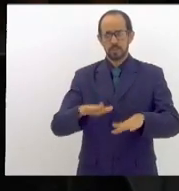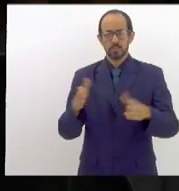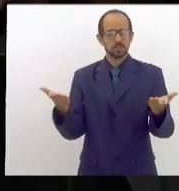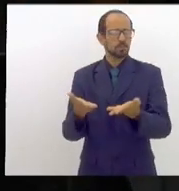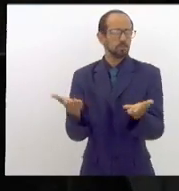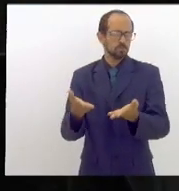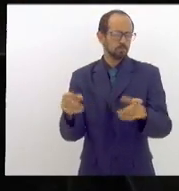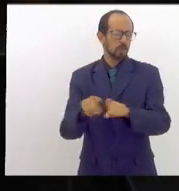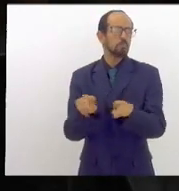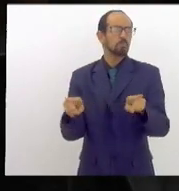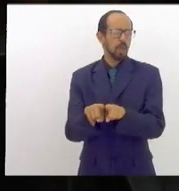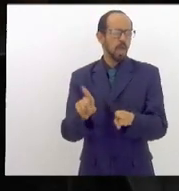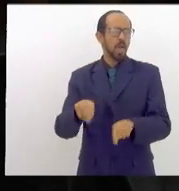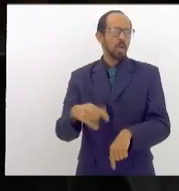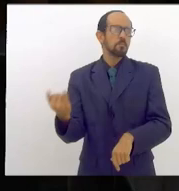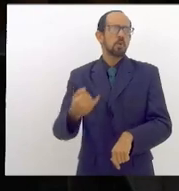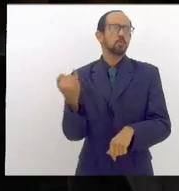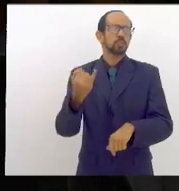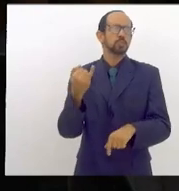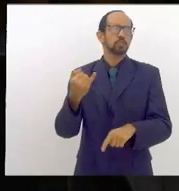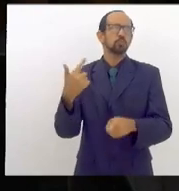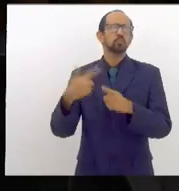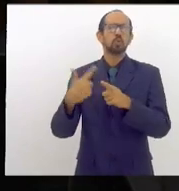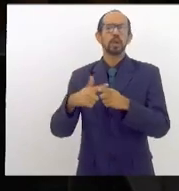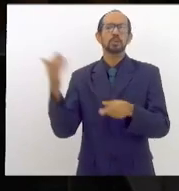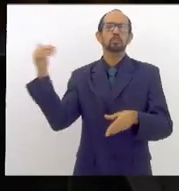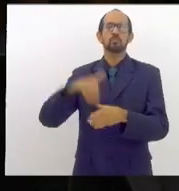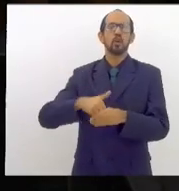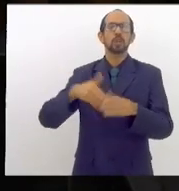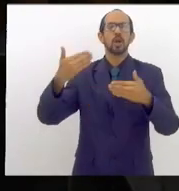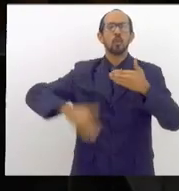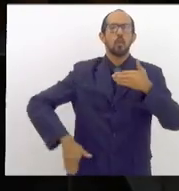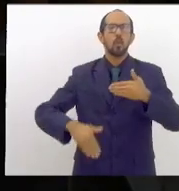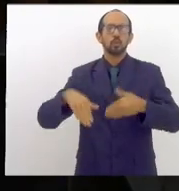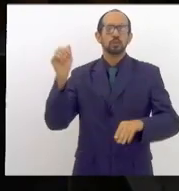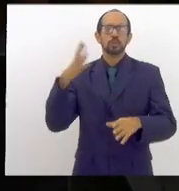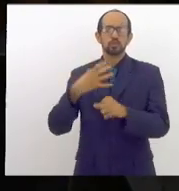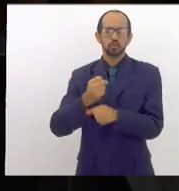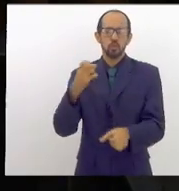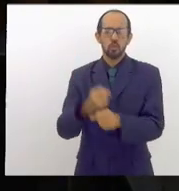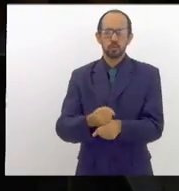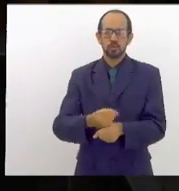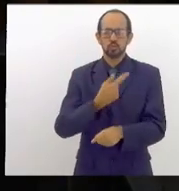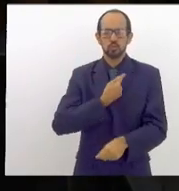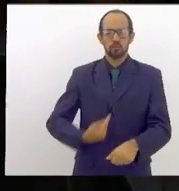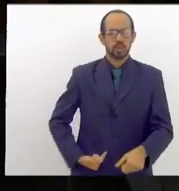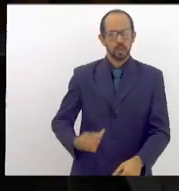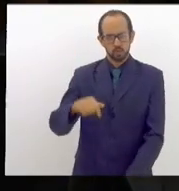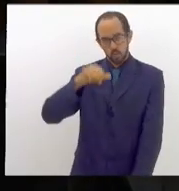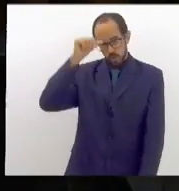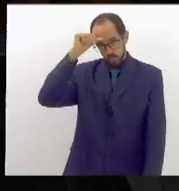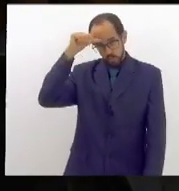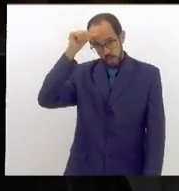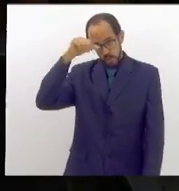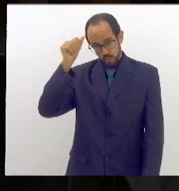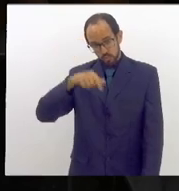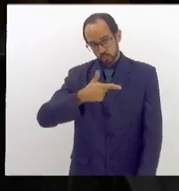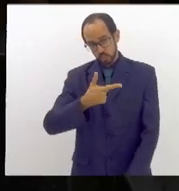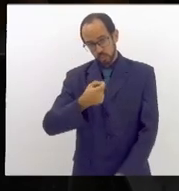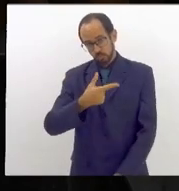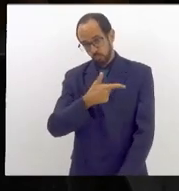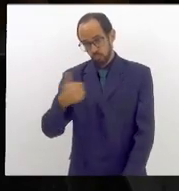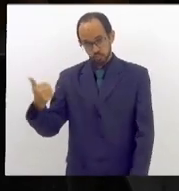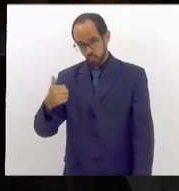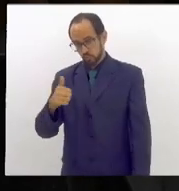Central porque votaremos contra as contas do governador Cláudio Castro no ano de